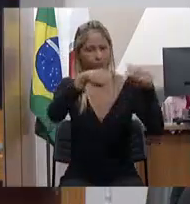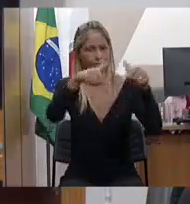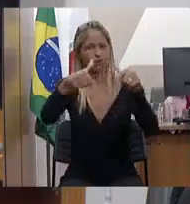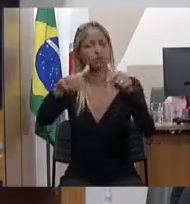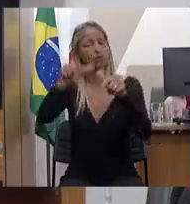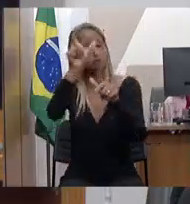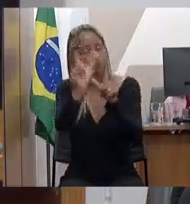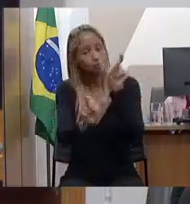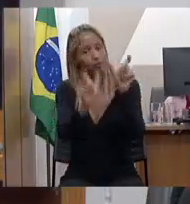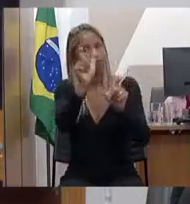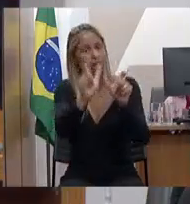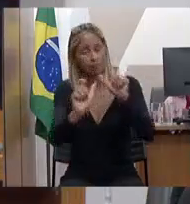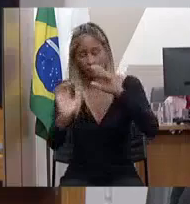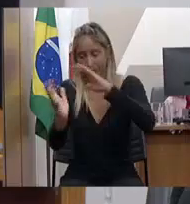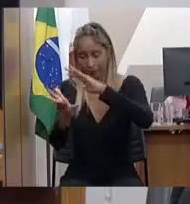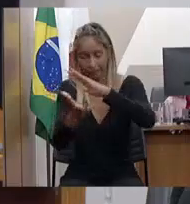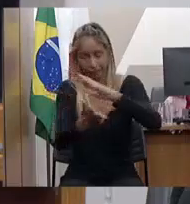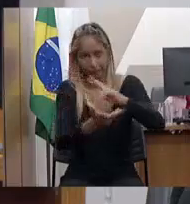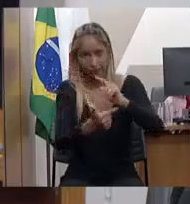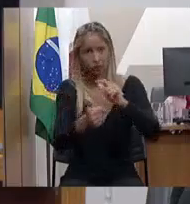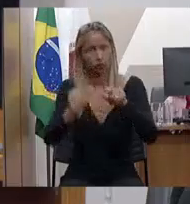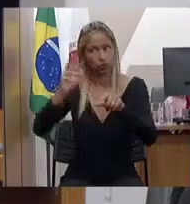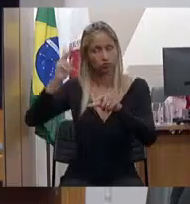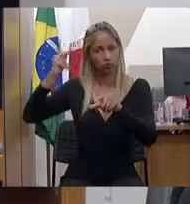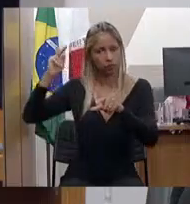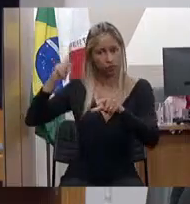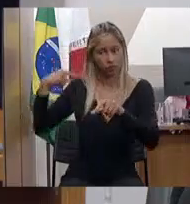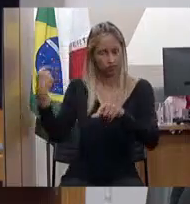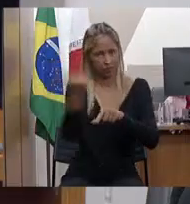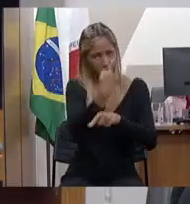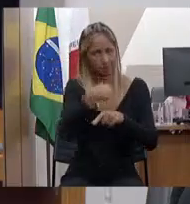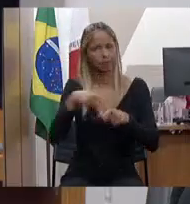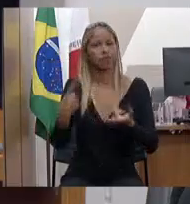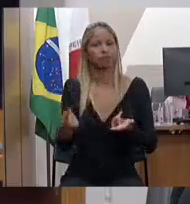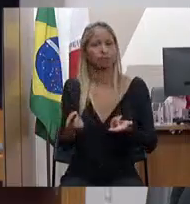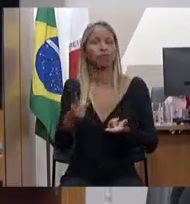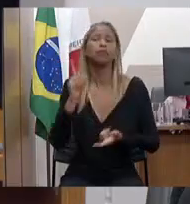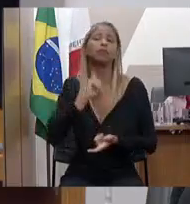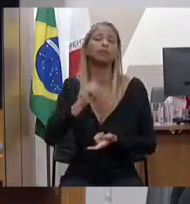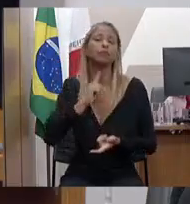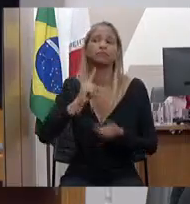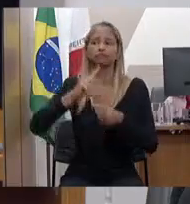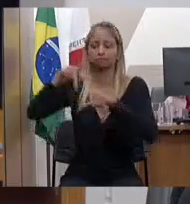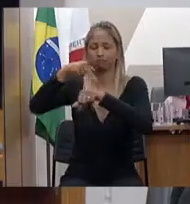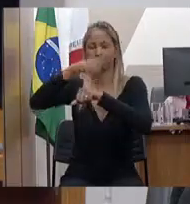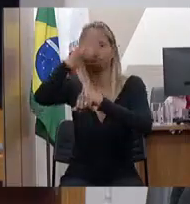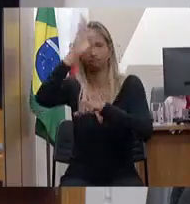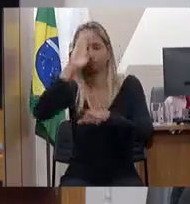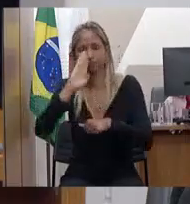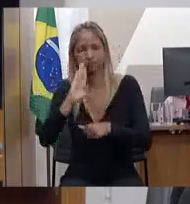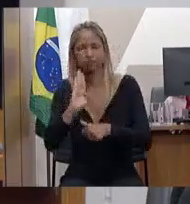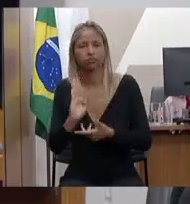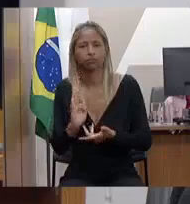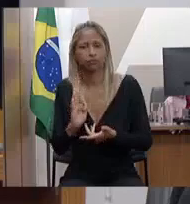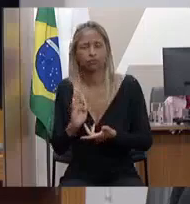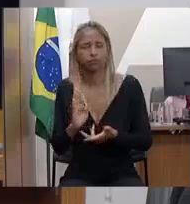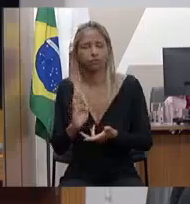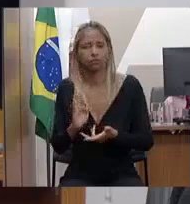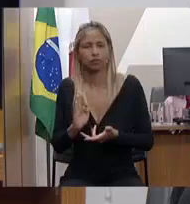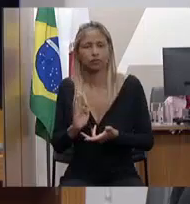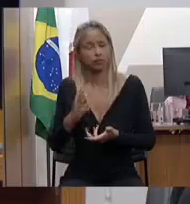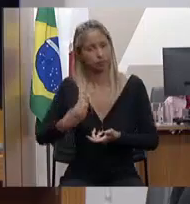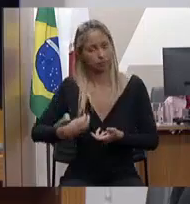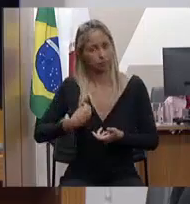essa história no mundo e a história nossa mineira brasileira que é e são